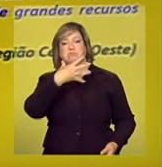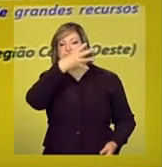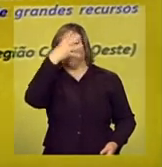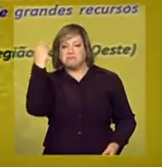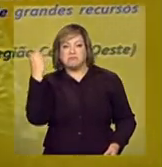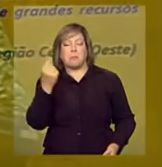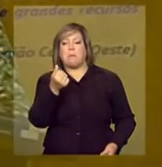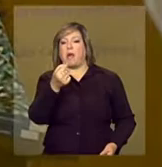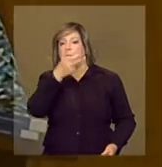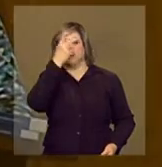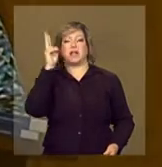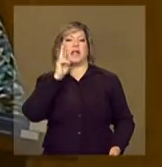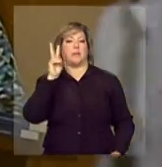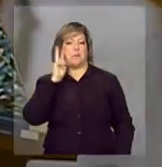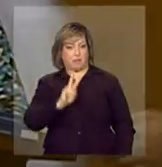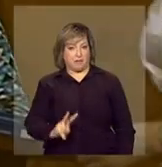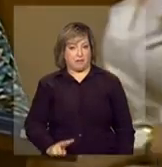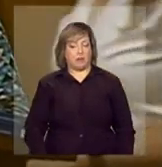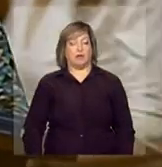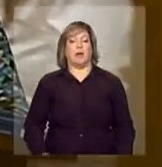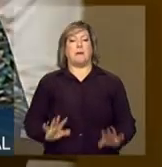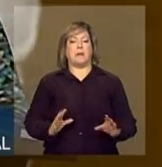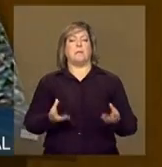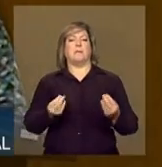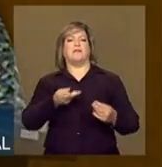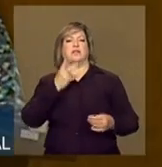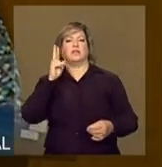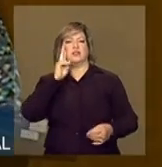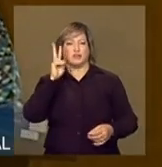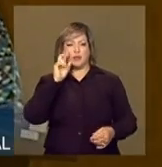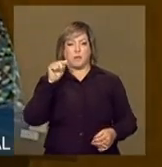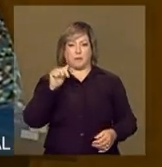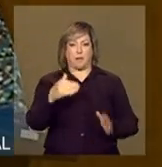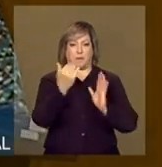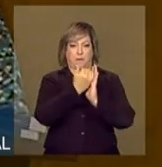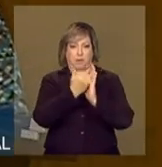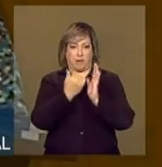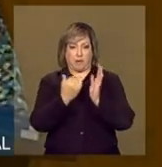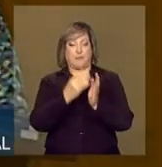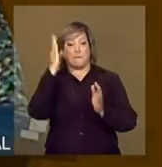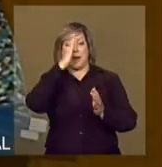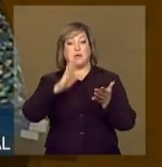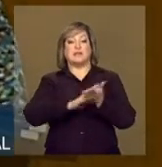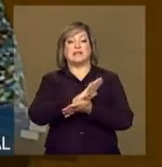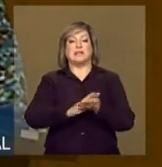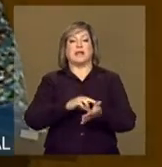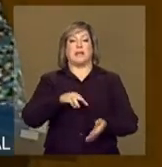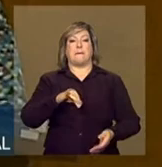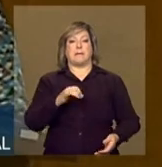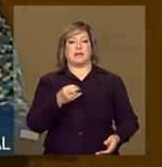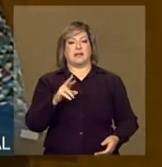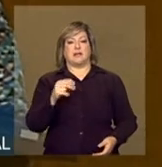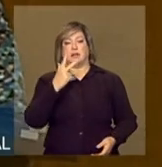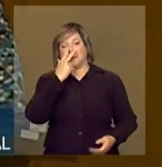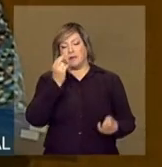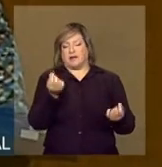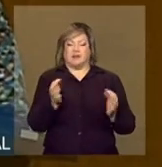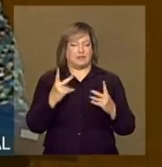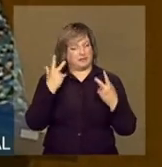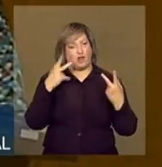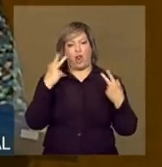mas se fala muitas, as referências são muito significativas ao programa Brasil Sem Miséria, coisa que é meio óbvia,